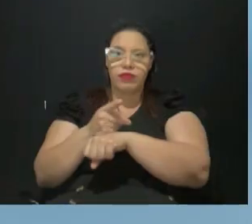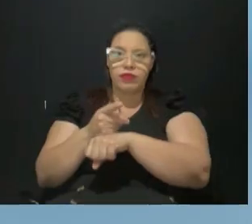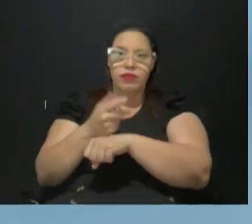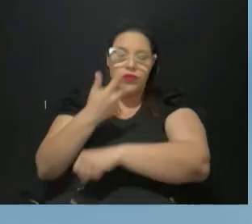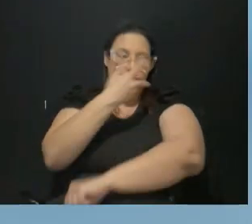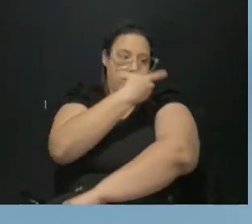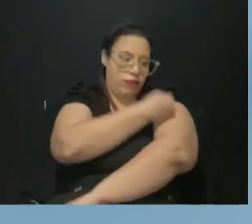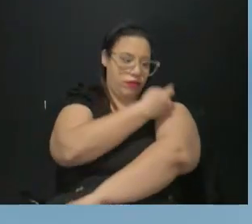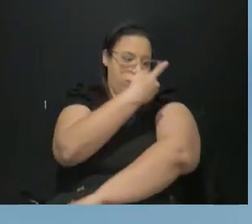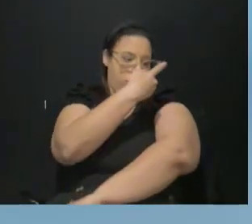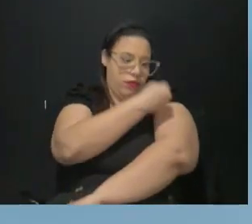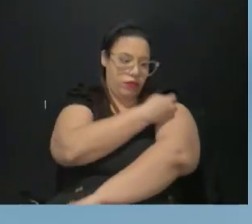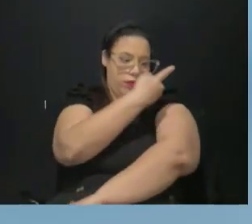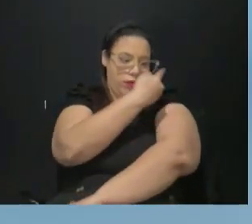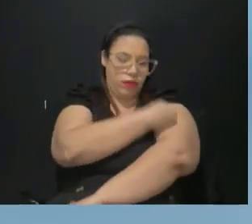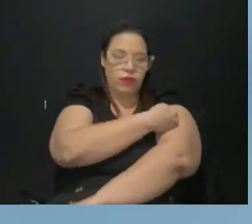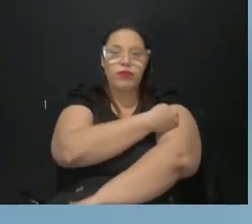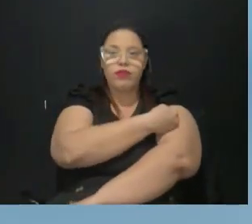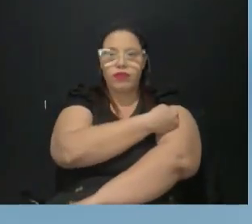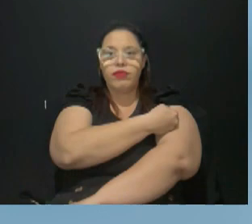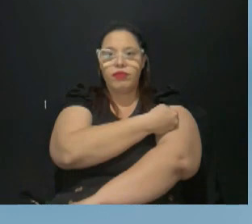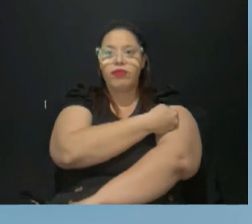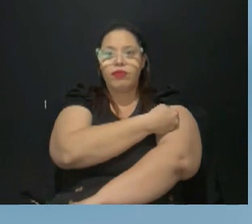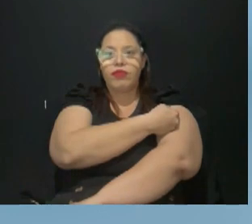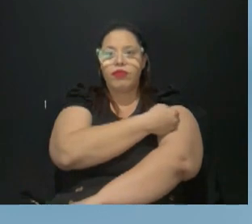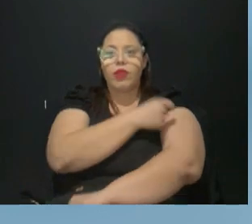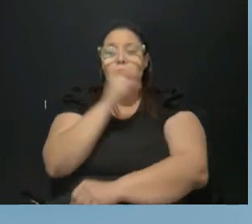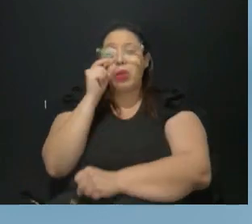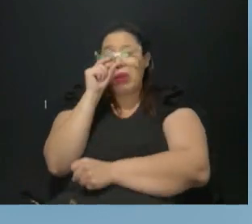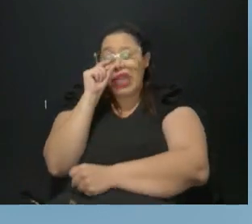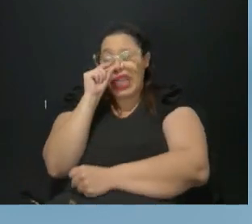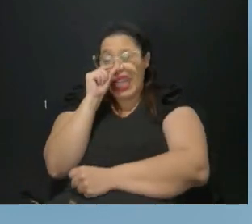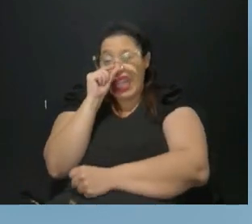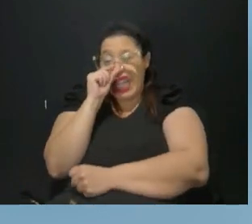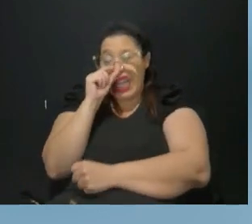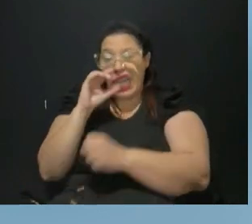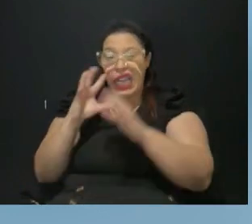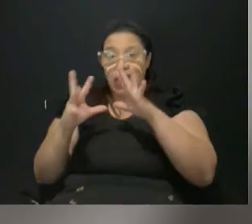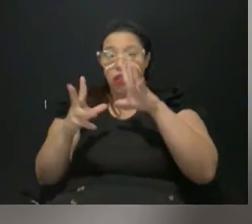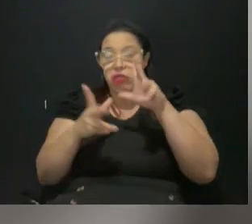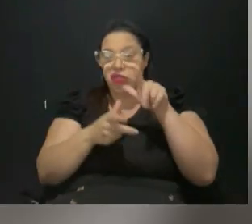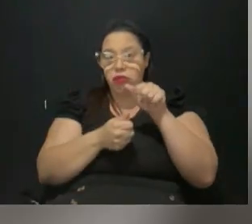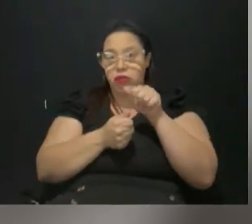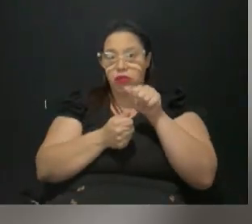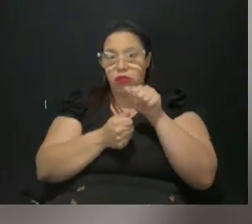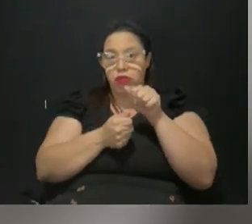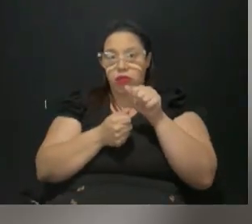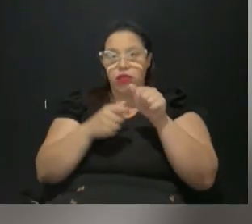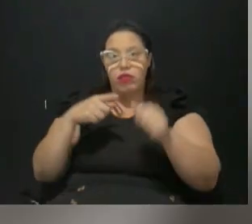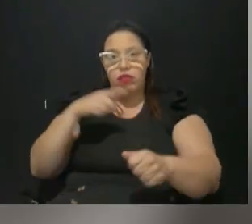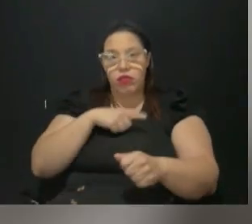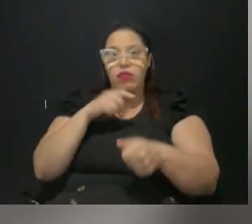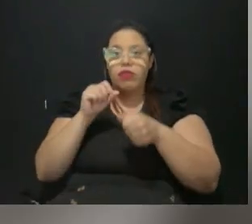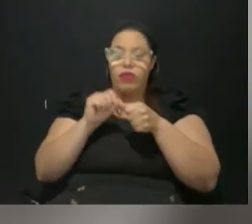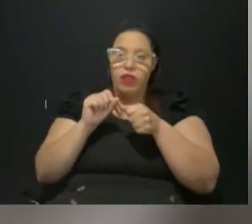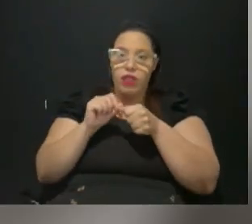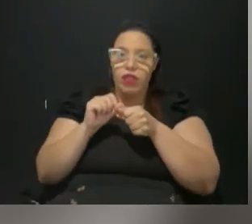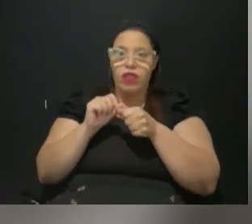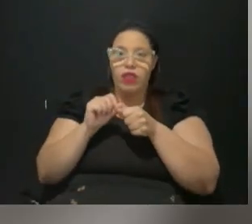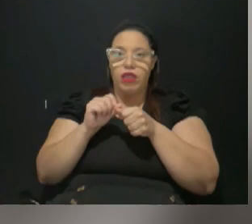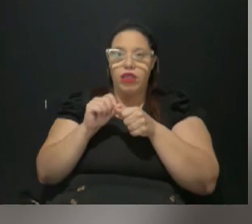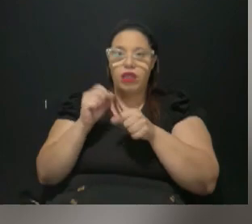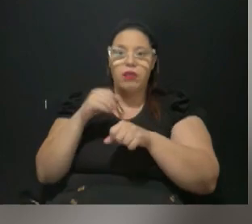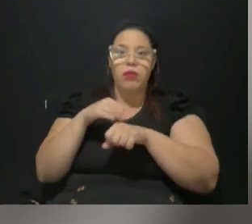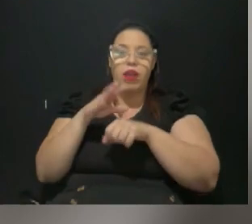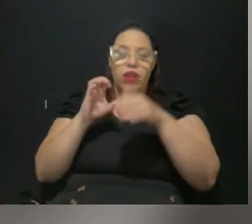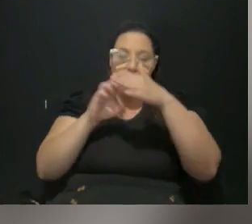tentativas de vacina, né, que já existem, mas numa quantidade muito pequena hoje no mundo, e essa tentativa de fazer com que